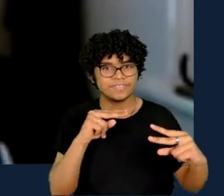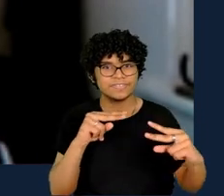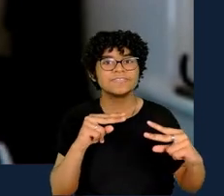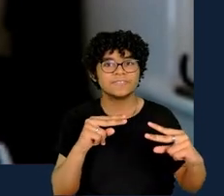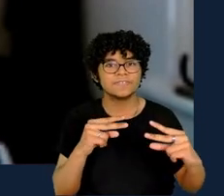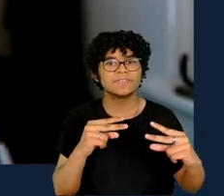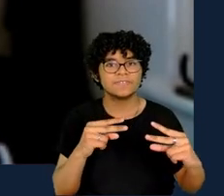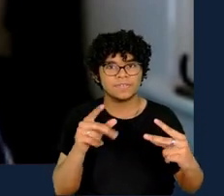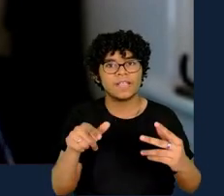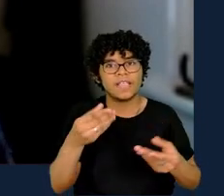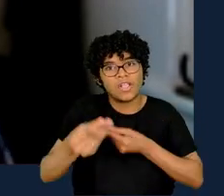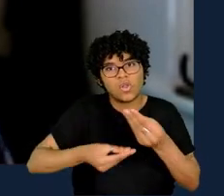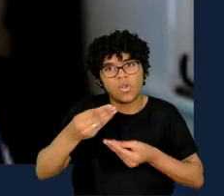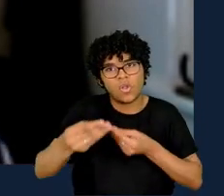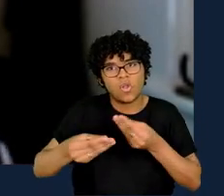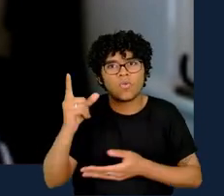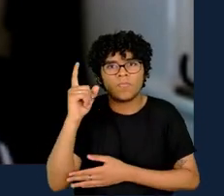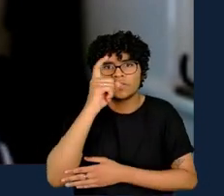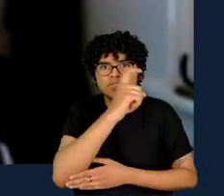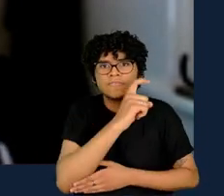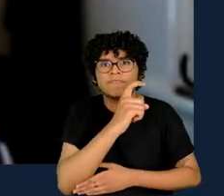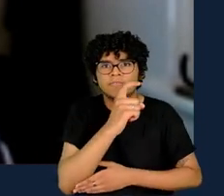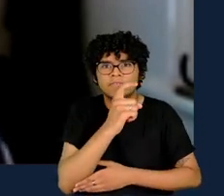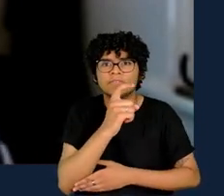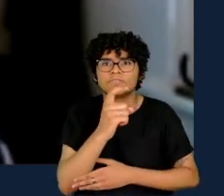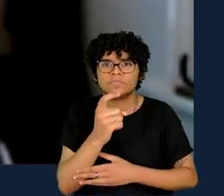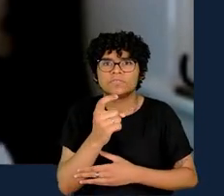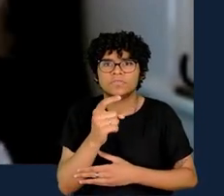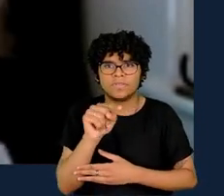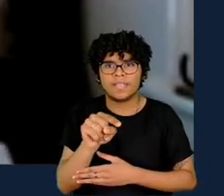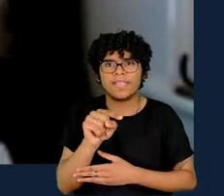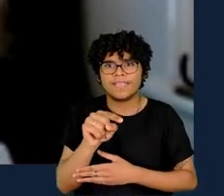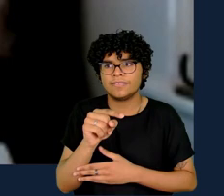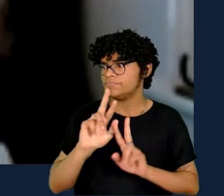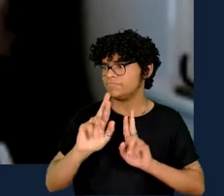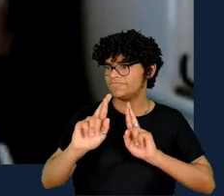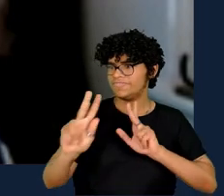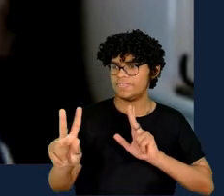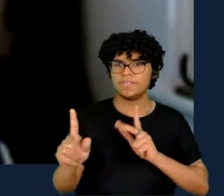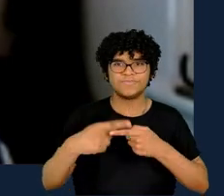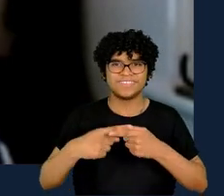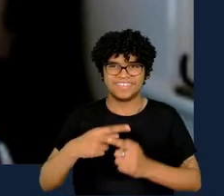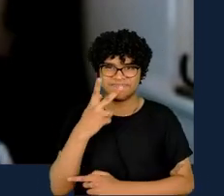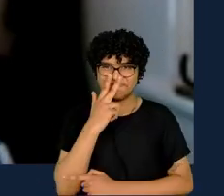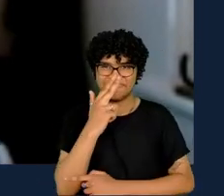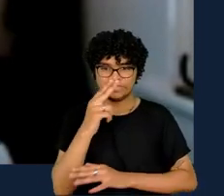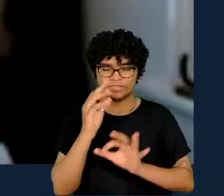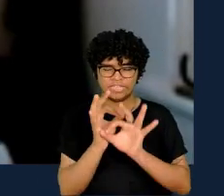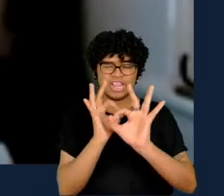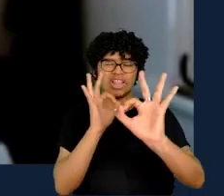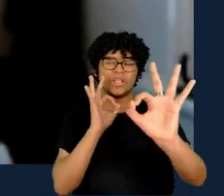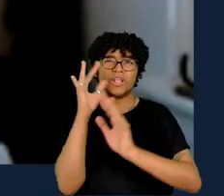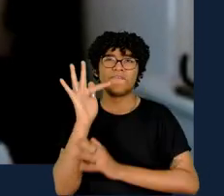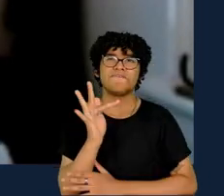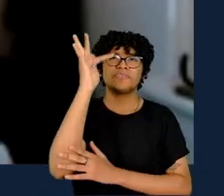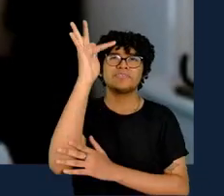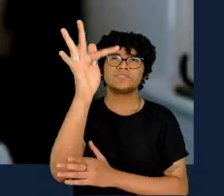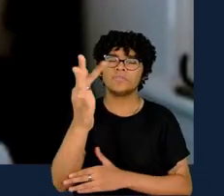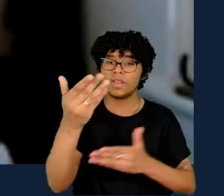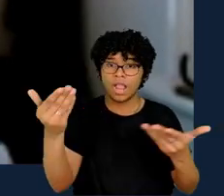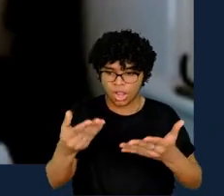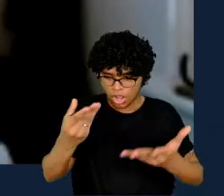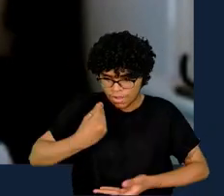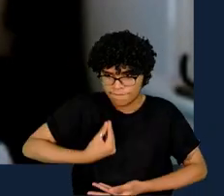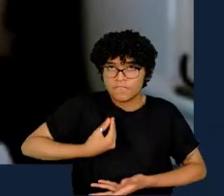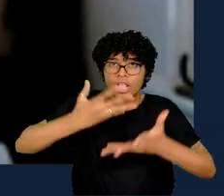lidar com essas complexidades amórficas, e porque parecem tão longe no futuro, para o presente,